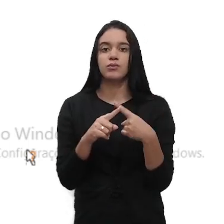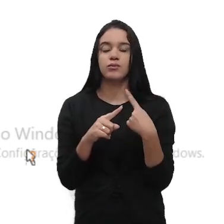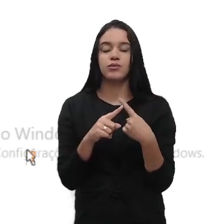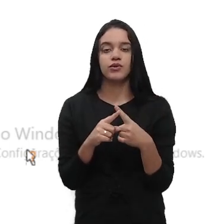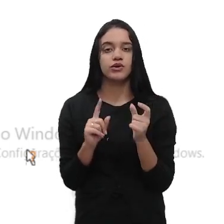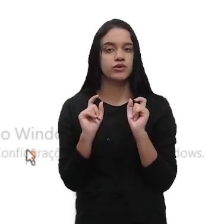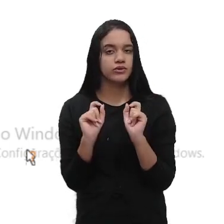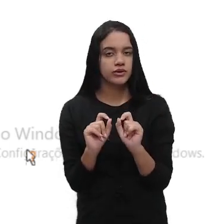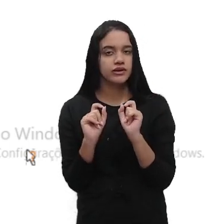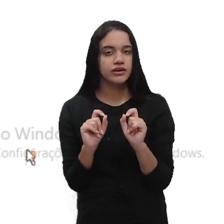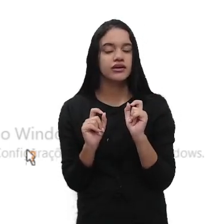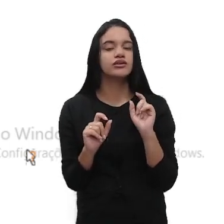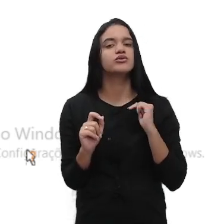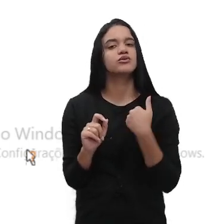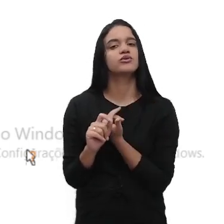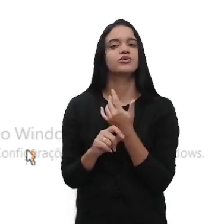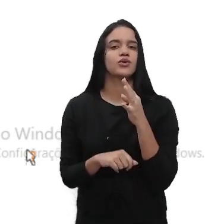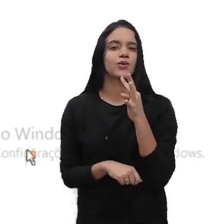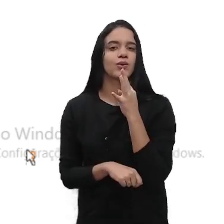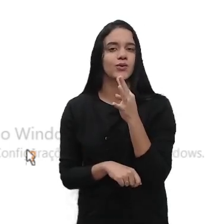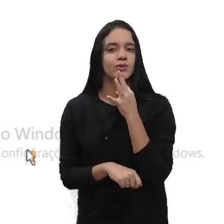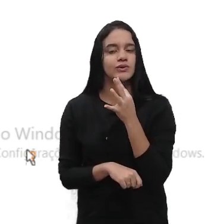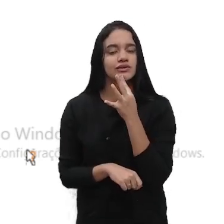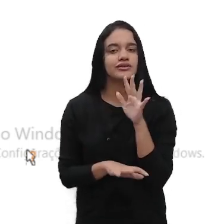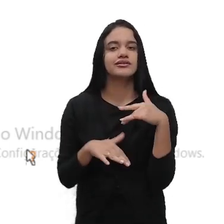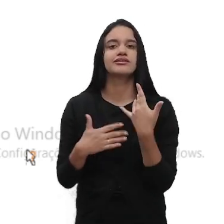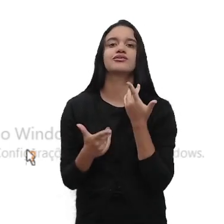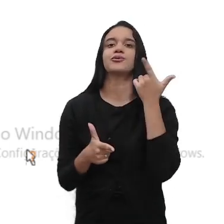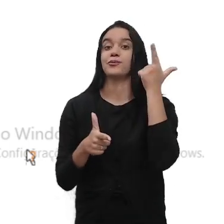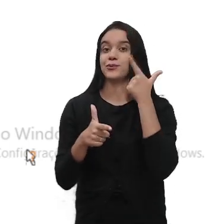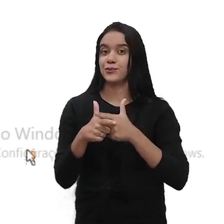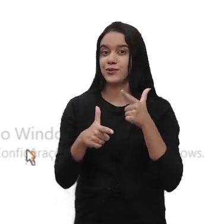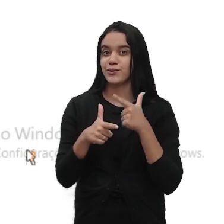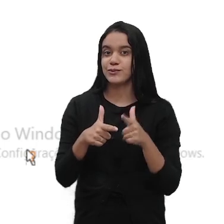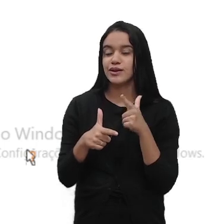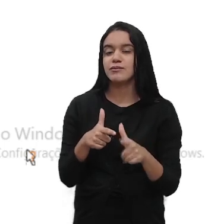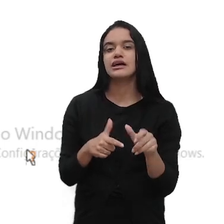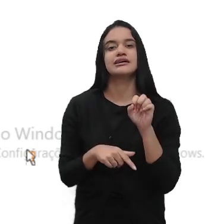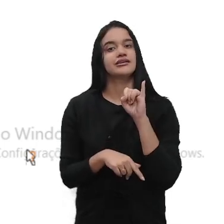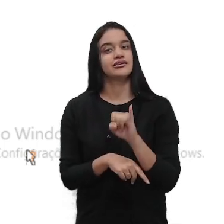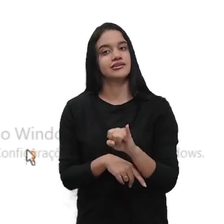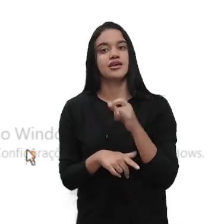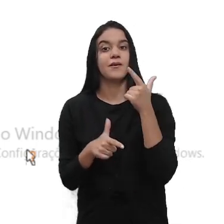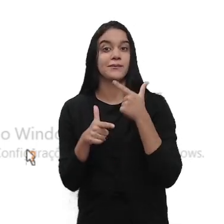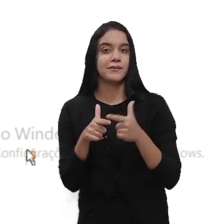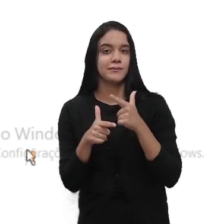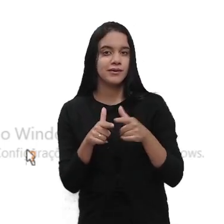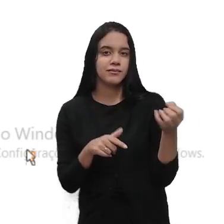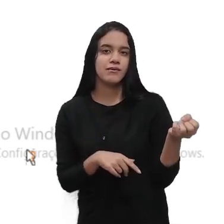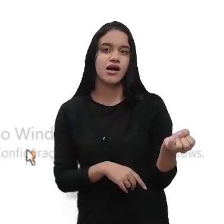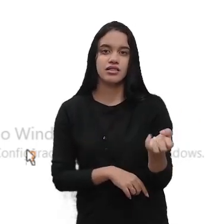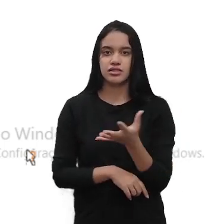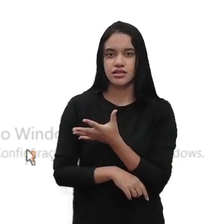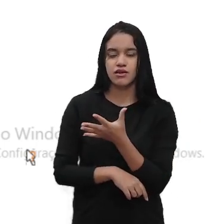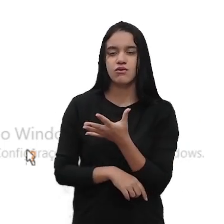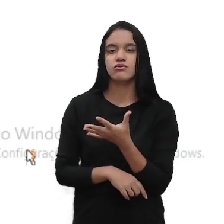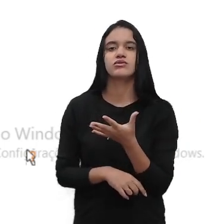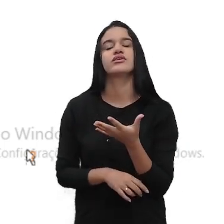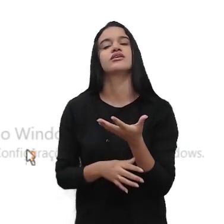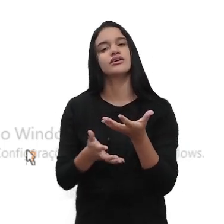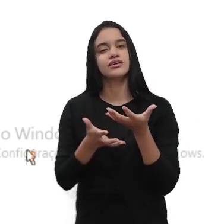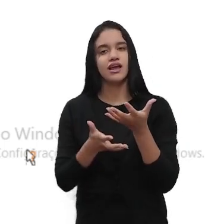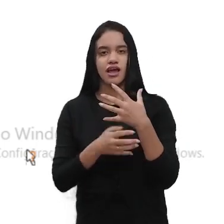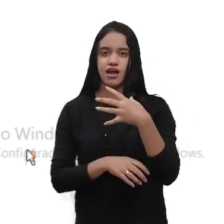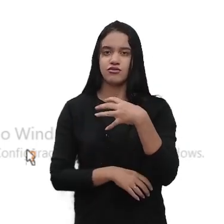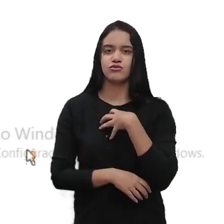cognitiva do que a gente já conhece, como a gente já lidou com aquele problema. Né? Se é um problema novo, a gente muitas vezes quer aplicar o jeito que